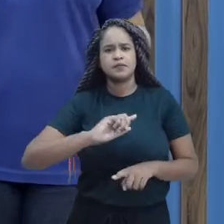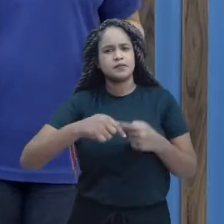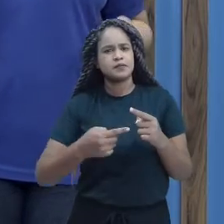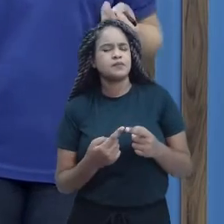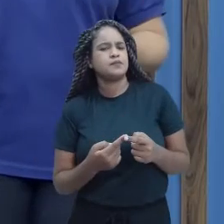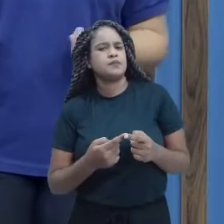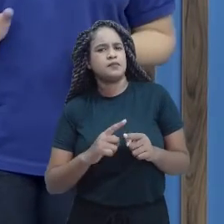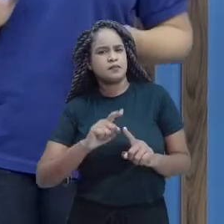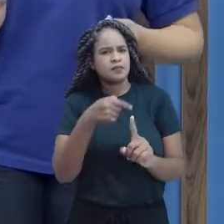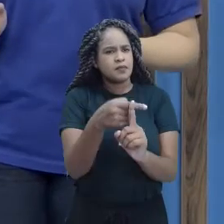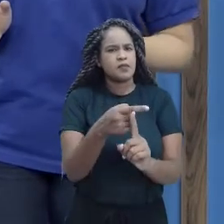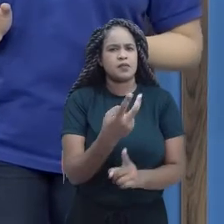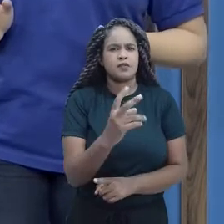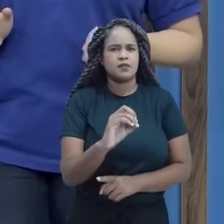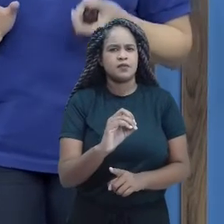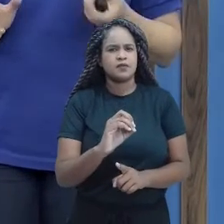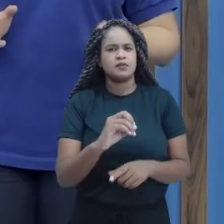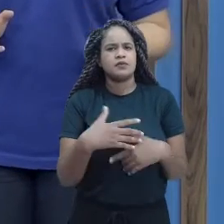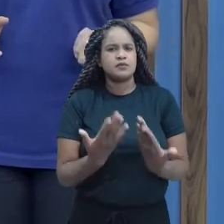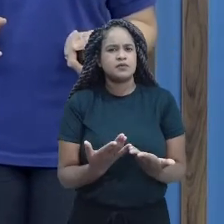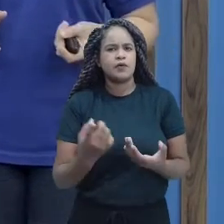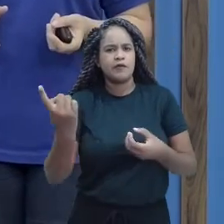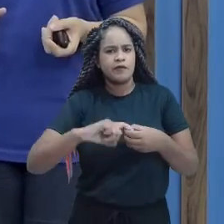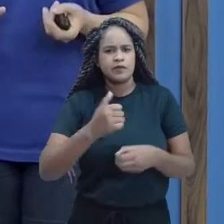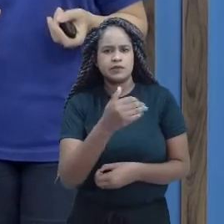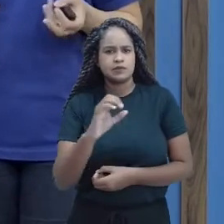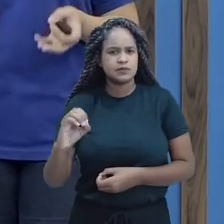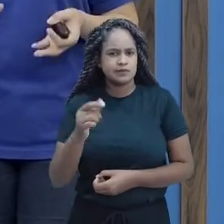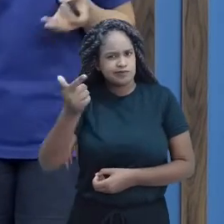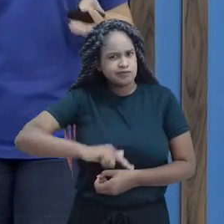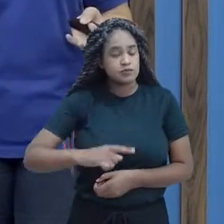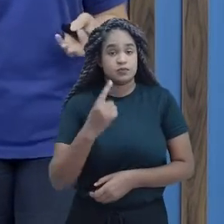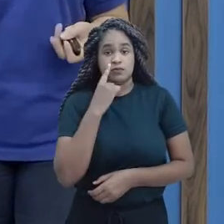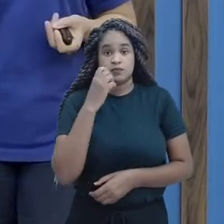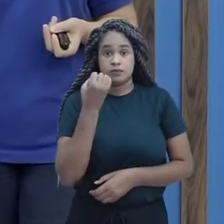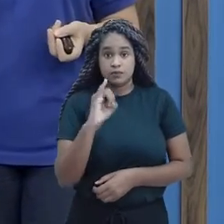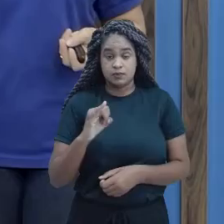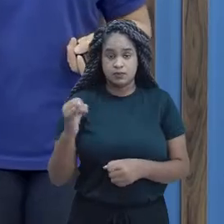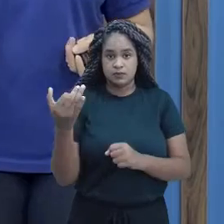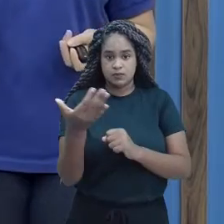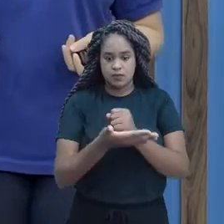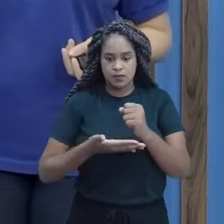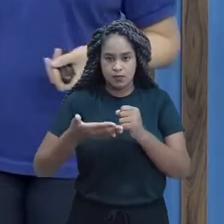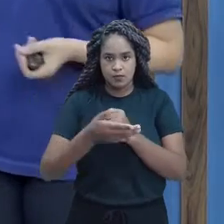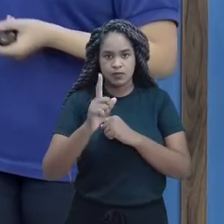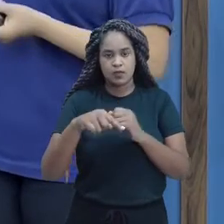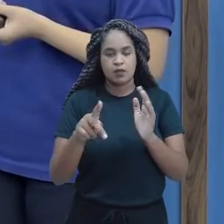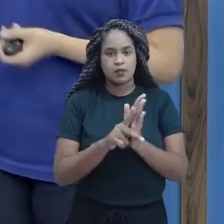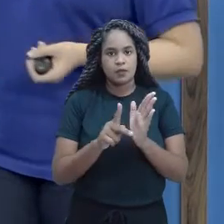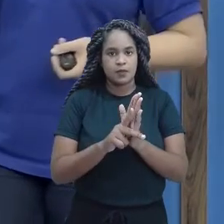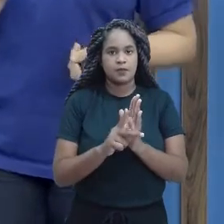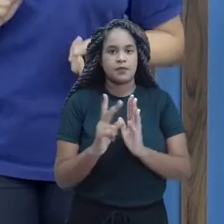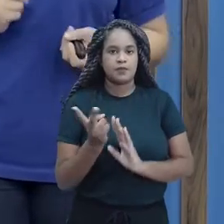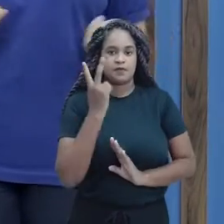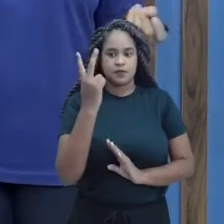será que a gente não vai voltar para os 100? Então, se a gente estiver tomando como base o mesmo valor, que no caso seria os R$100, sim,